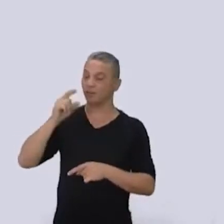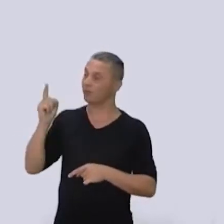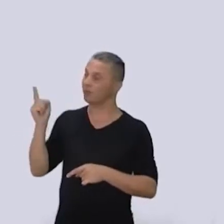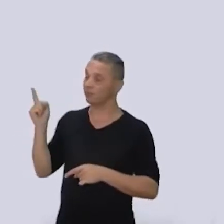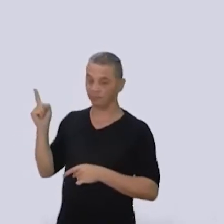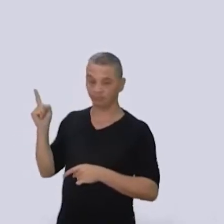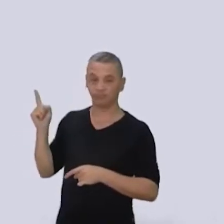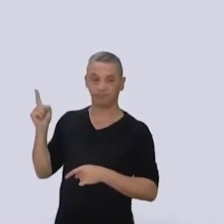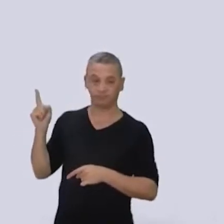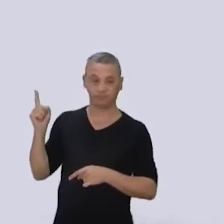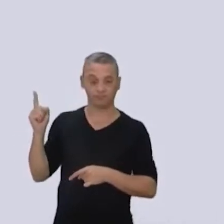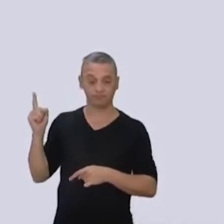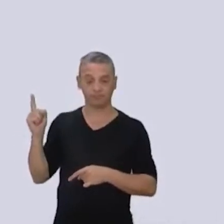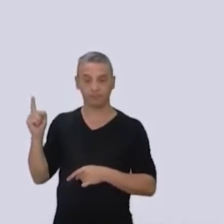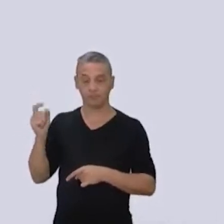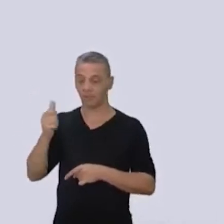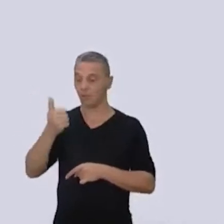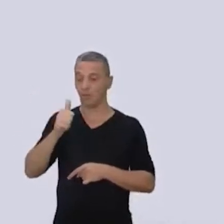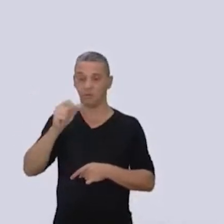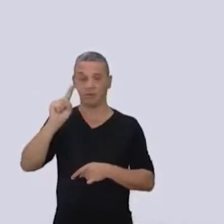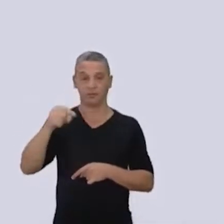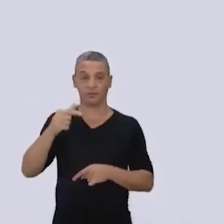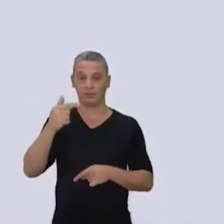Selic, nós estávamos com a taxa de